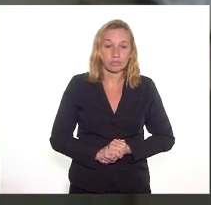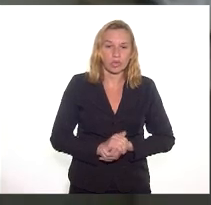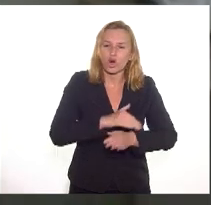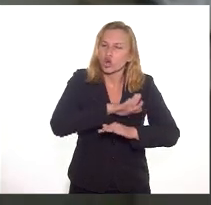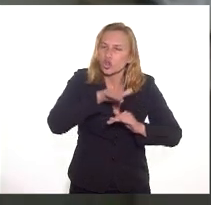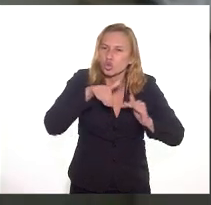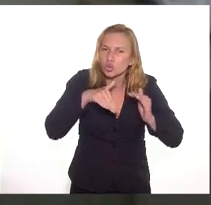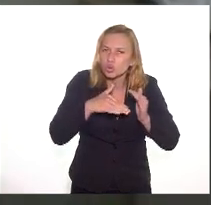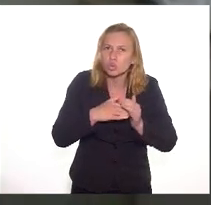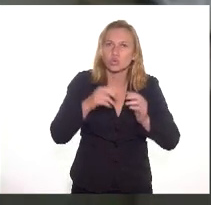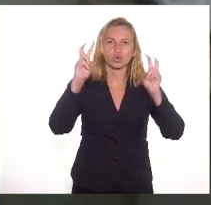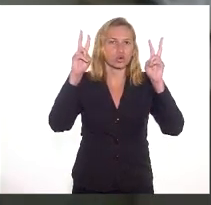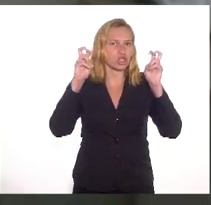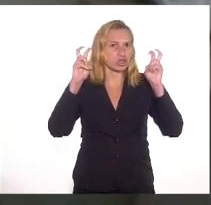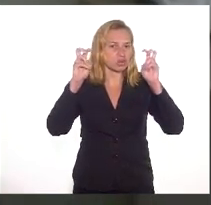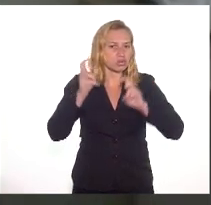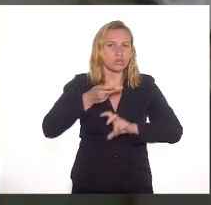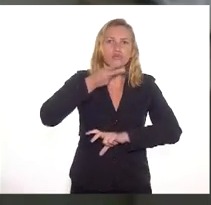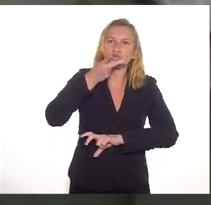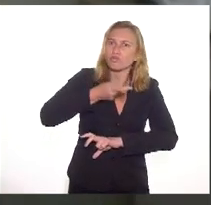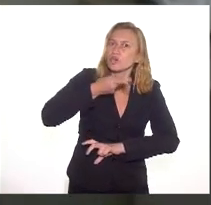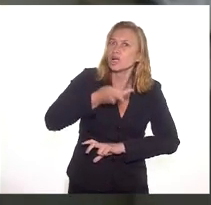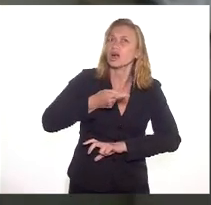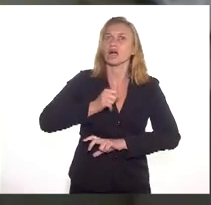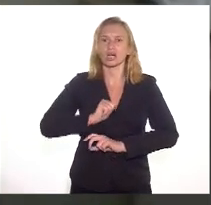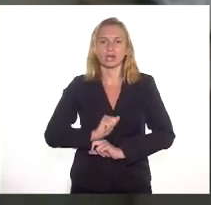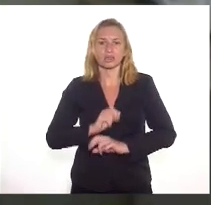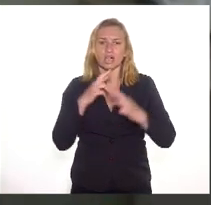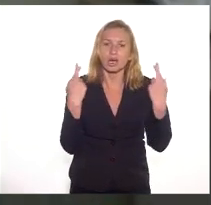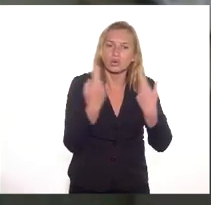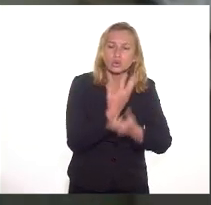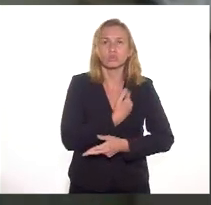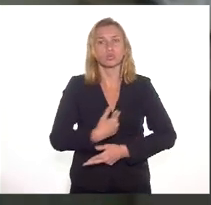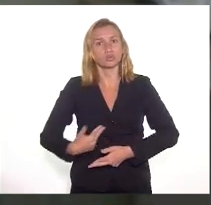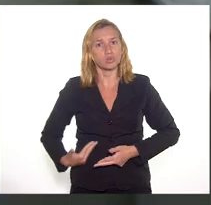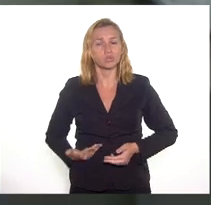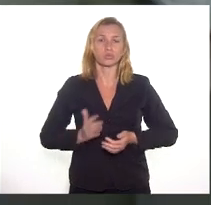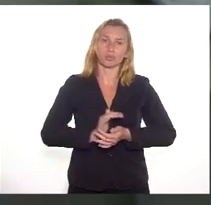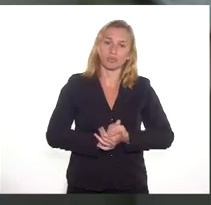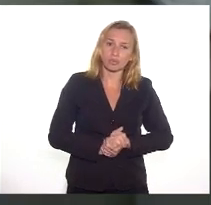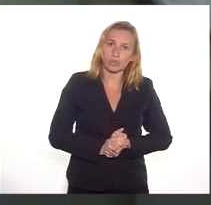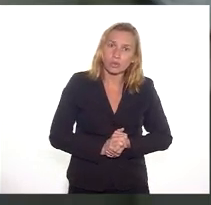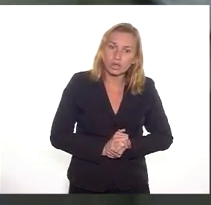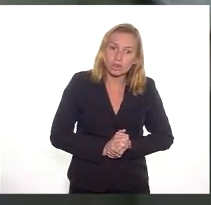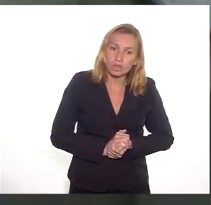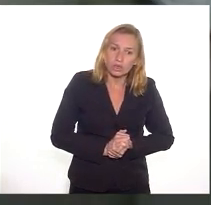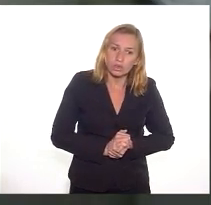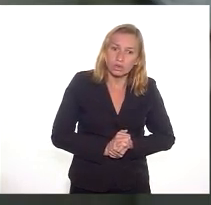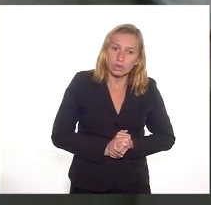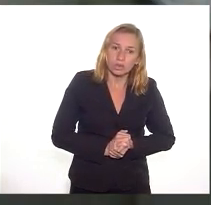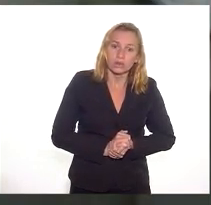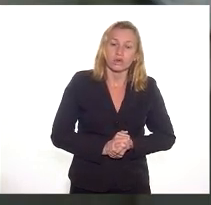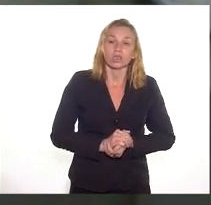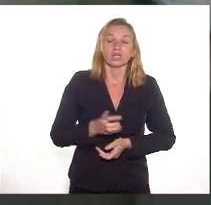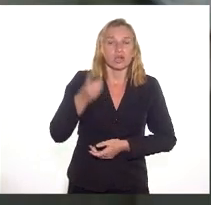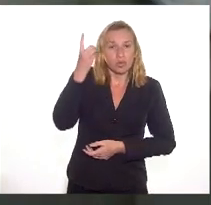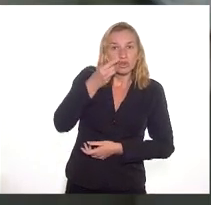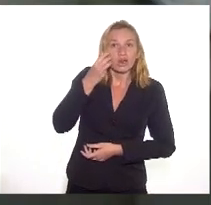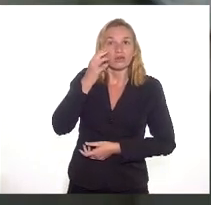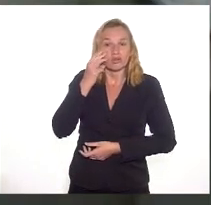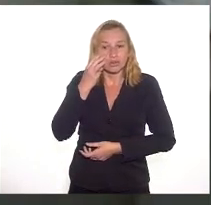todas as questões levantadas na audiência pública e participaram o deputado Valdec,